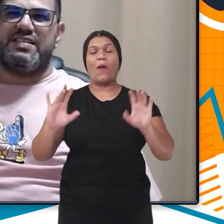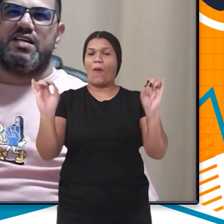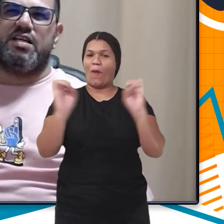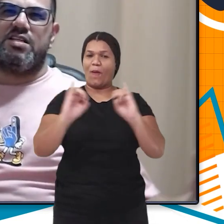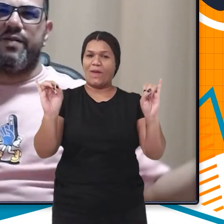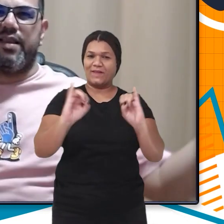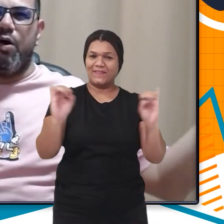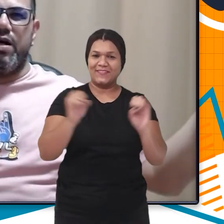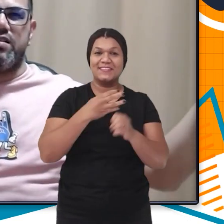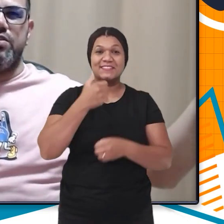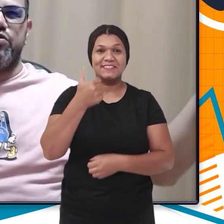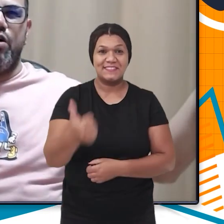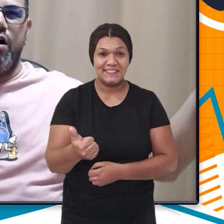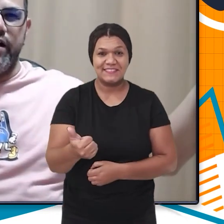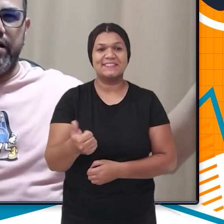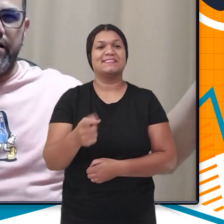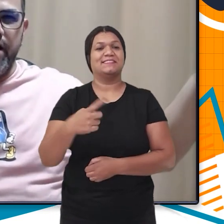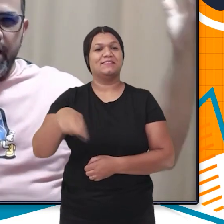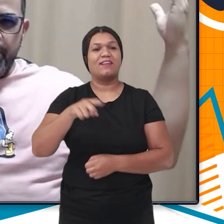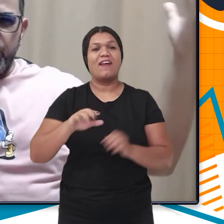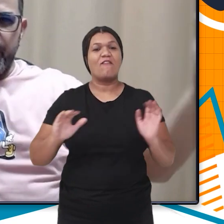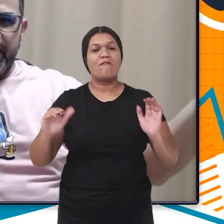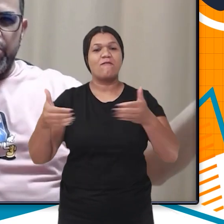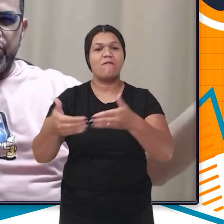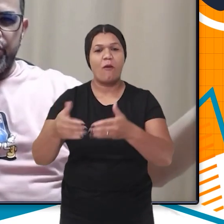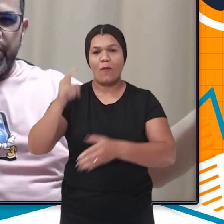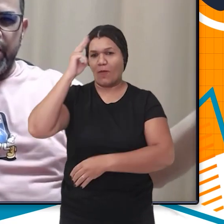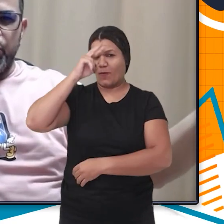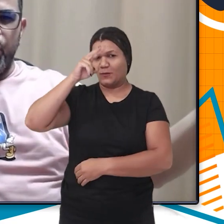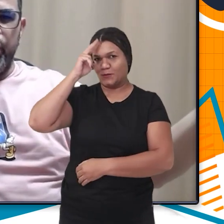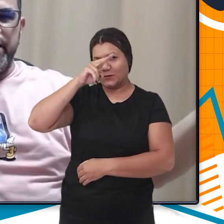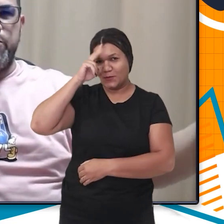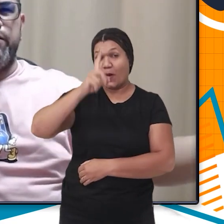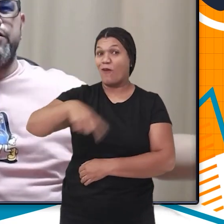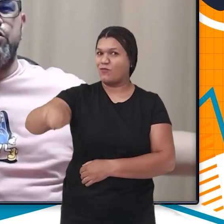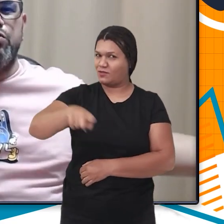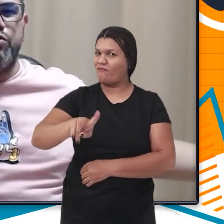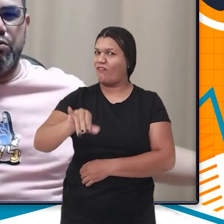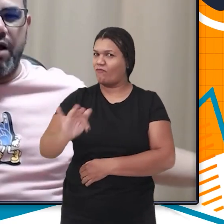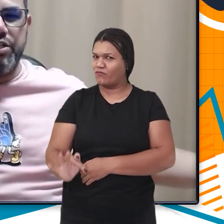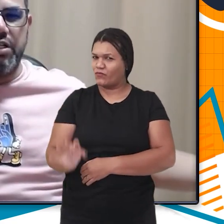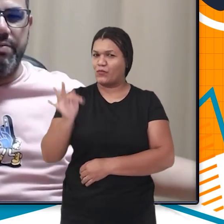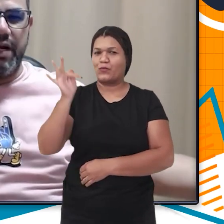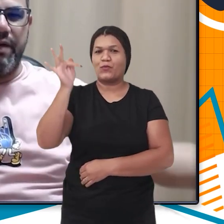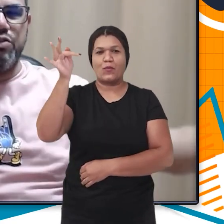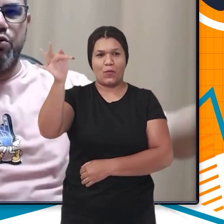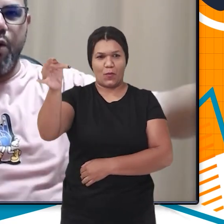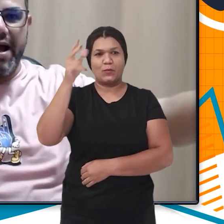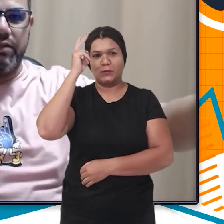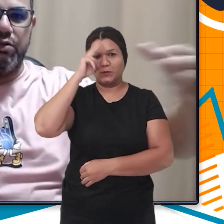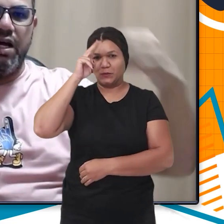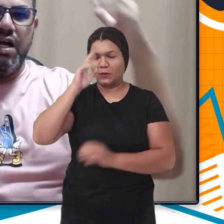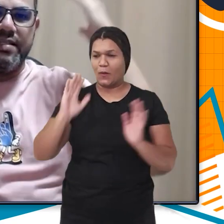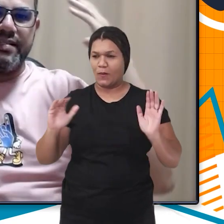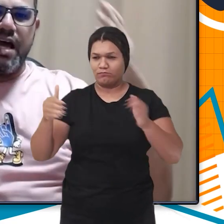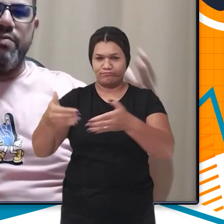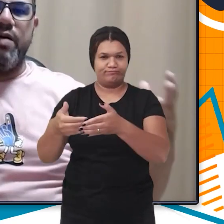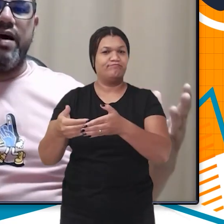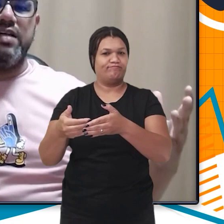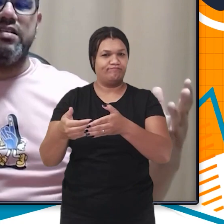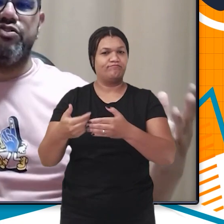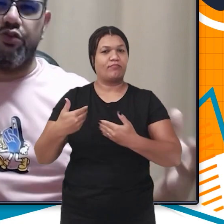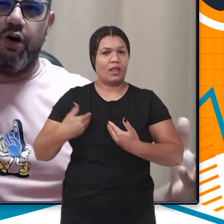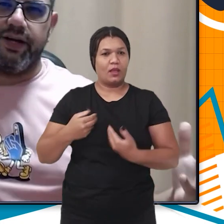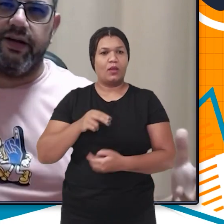queridos e minhas queridas padawans da história, meus pequenos historiadores, professor Wilson Duarte aqui para mais um quadro.